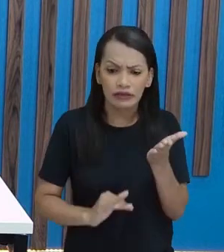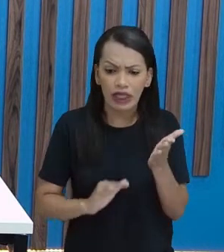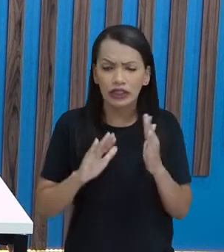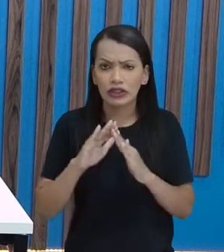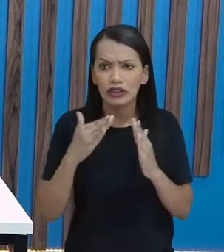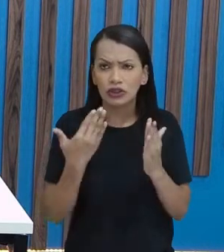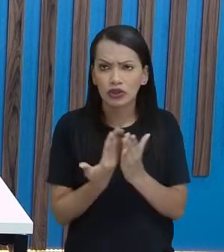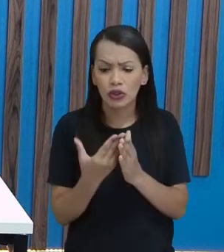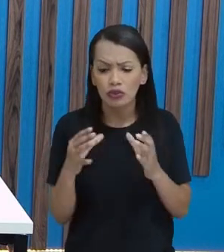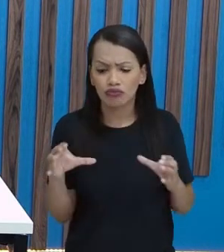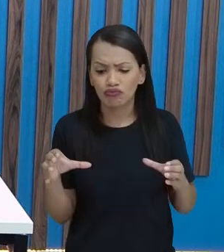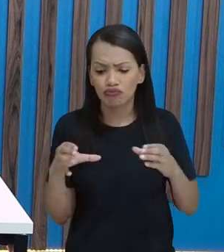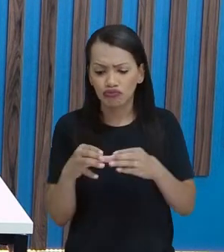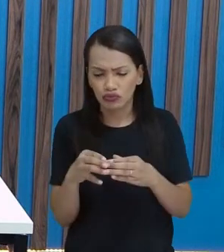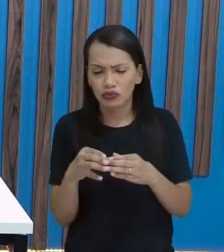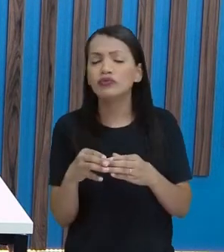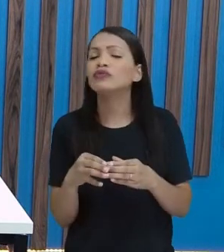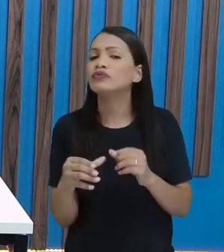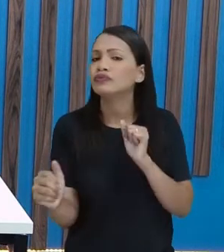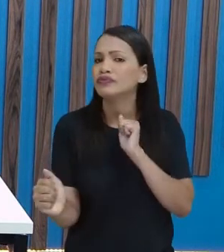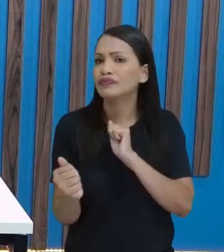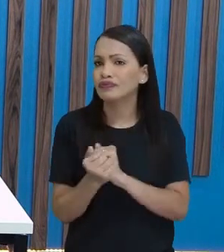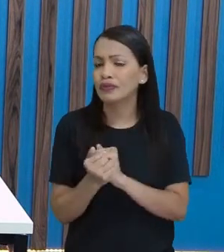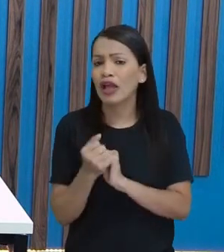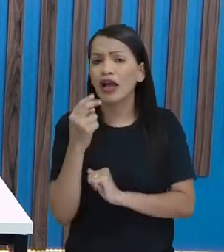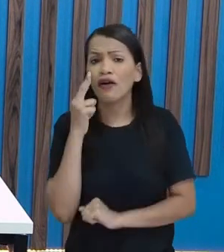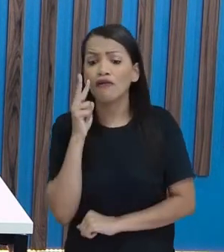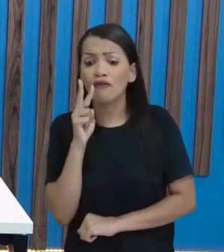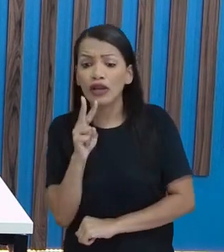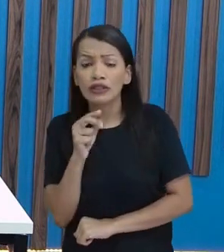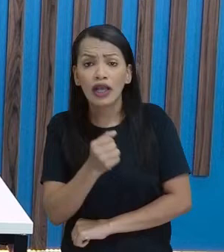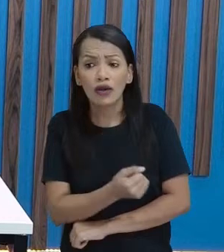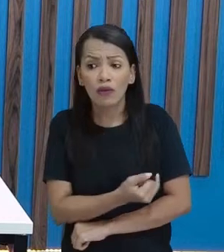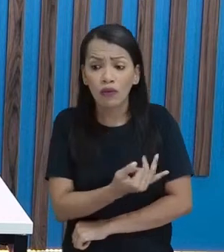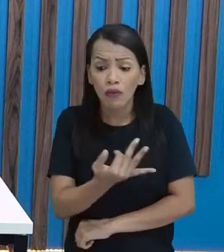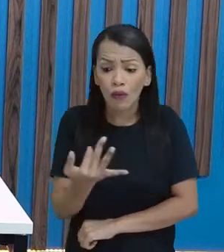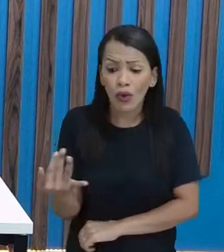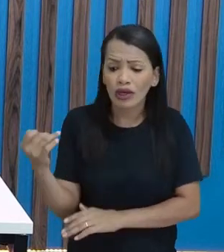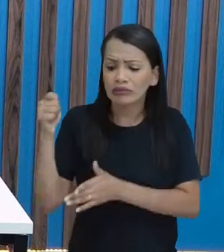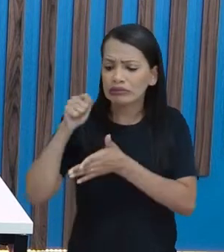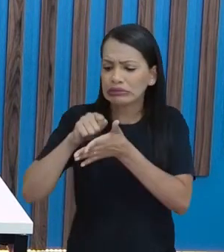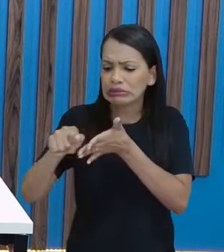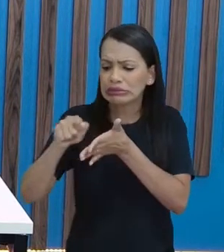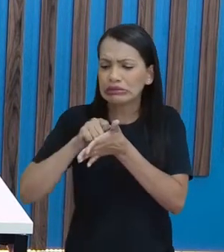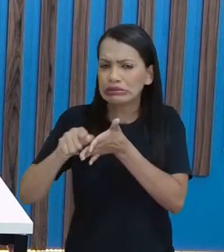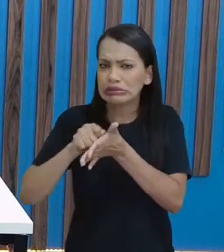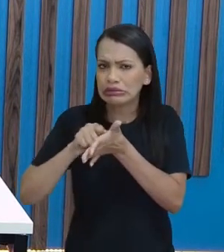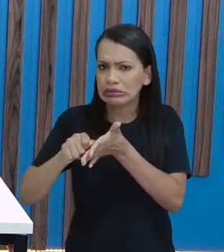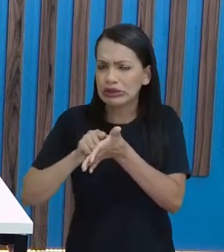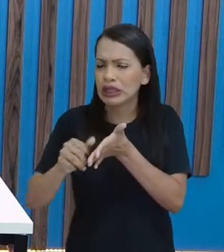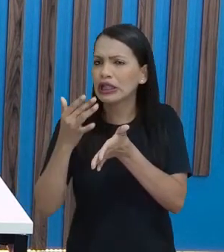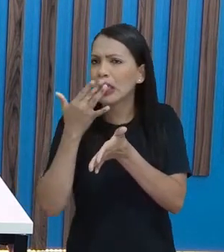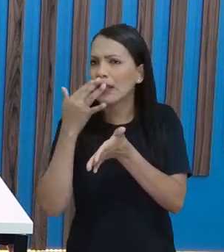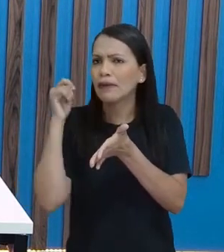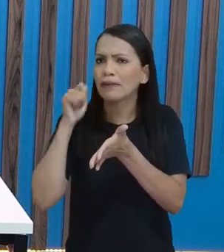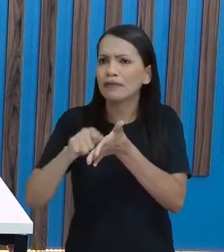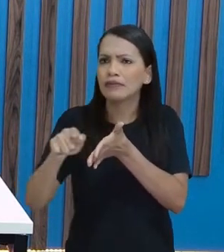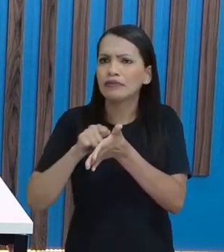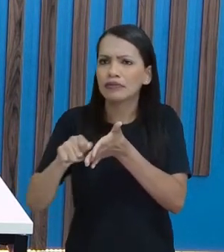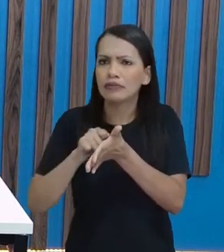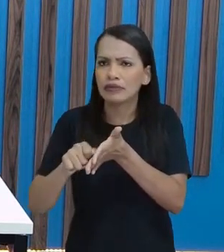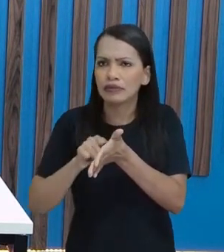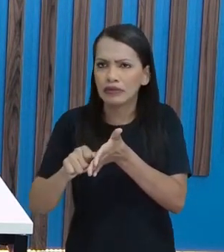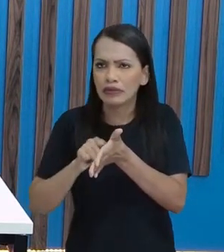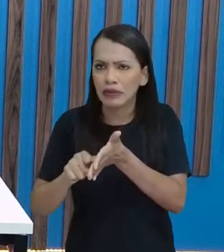quantos gizes de cera que cada um tem, tá certo? Depois descubra quantos gizes